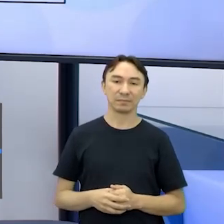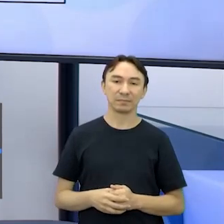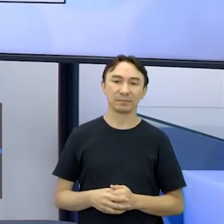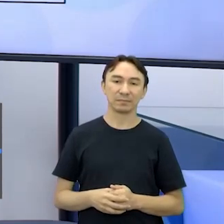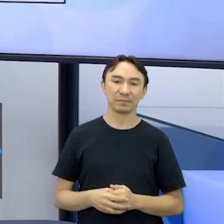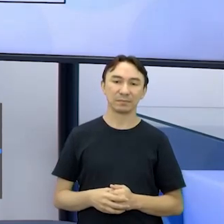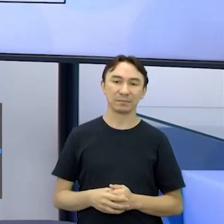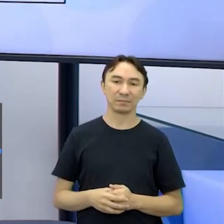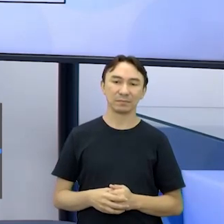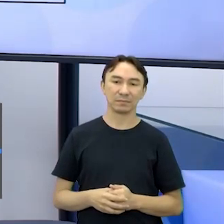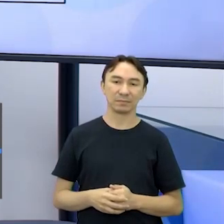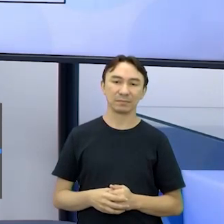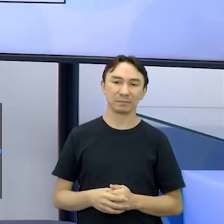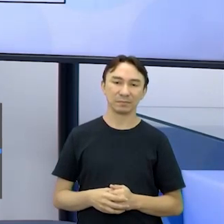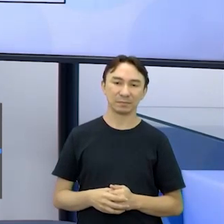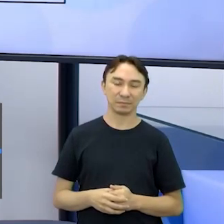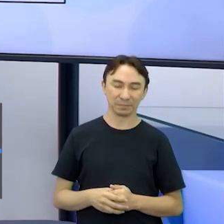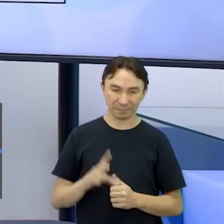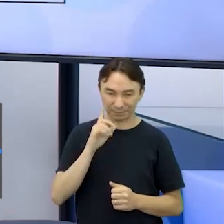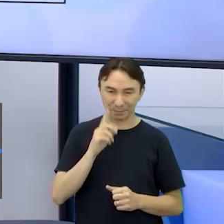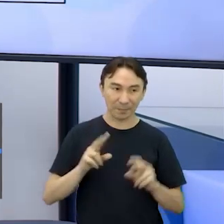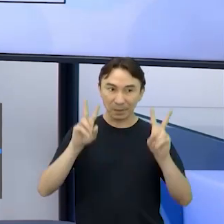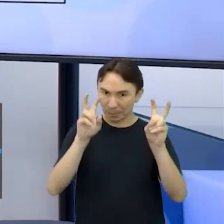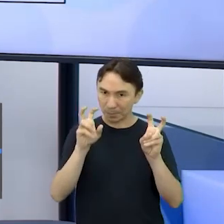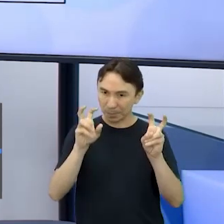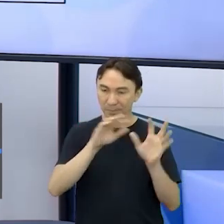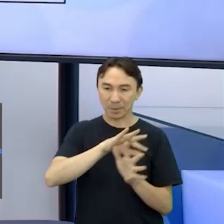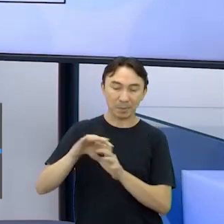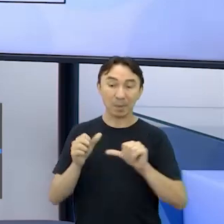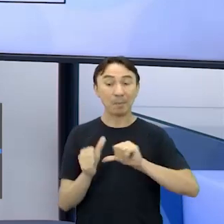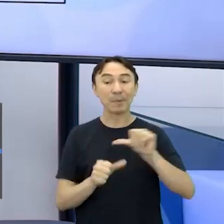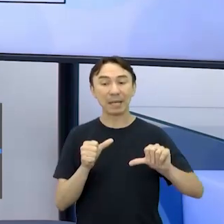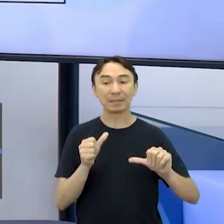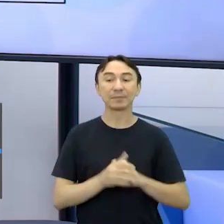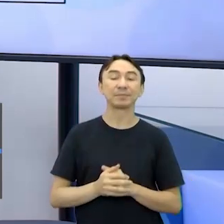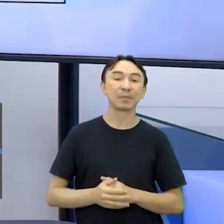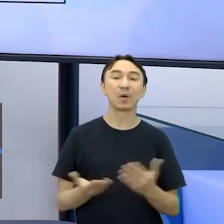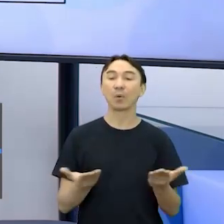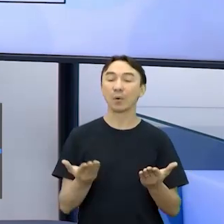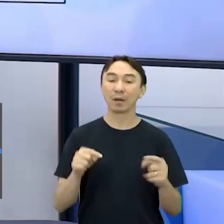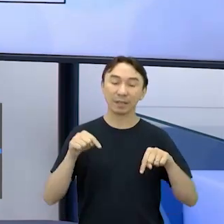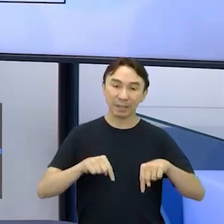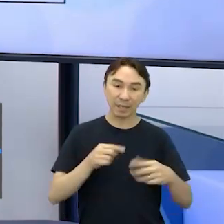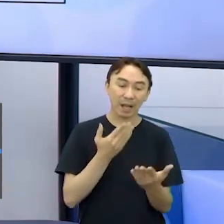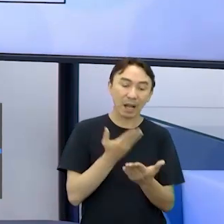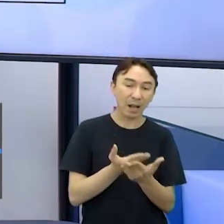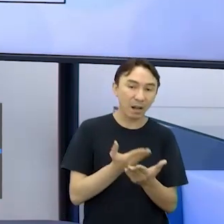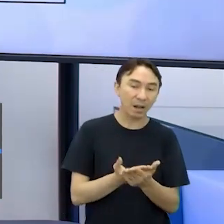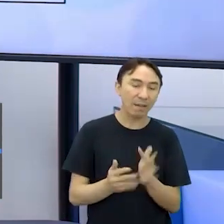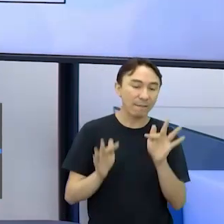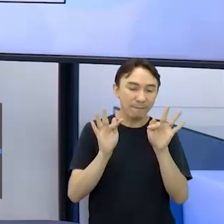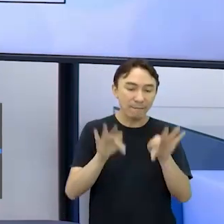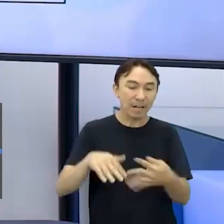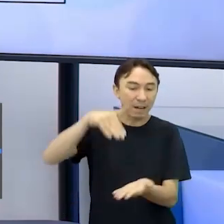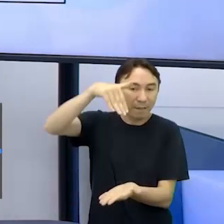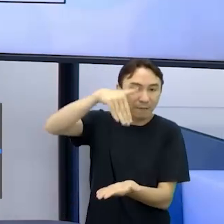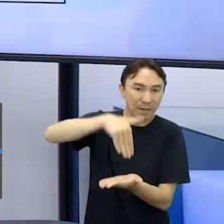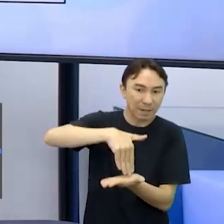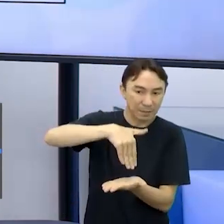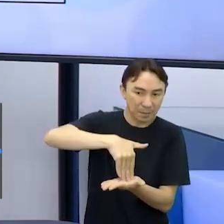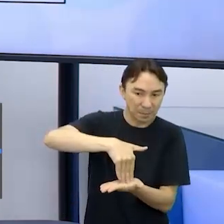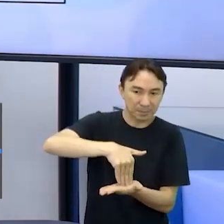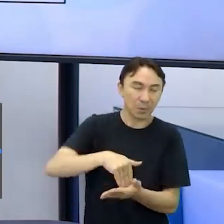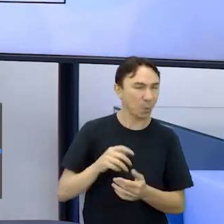Tomei uma aguinha. Vamos mudar de assunto? Então, vamos para a parte final da aula, né? Para a segunda parte, que é a parte semifinal, quase